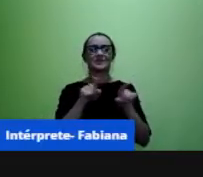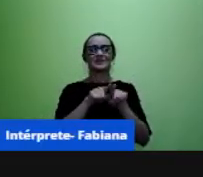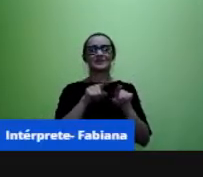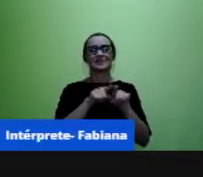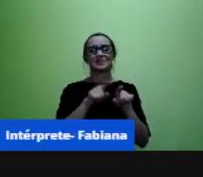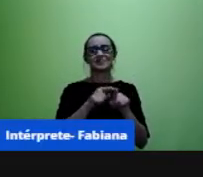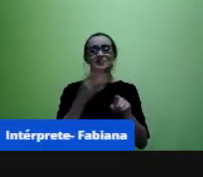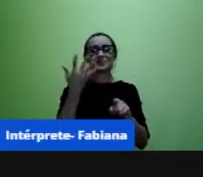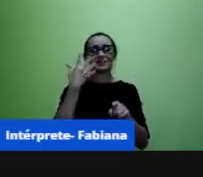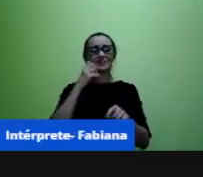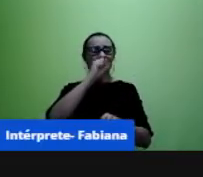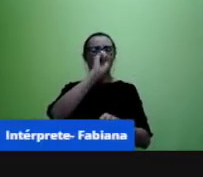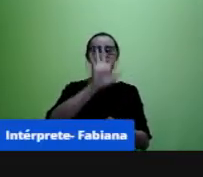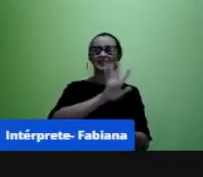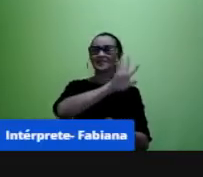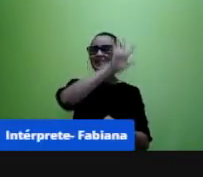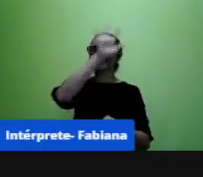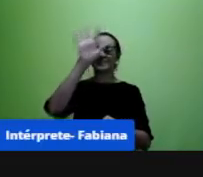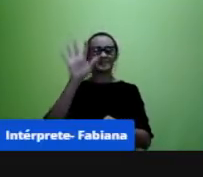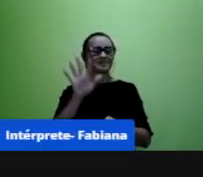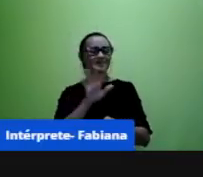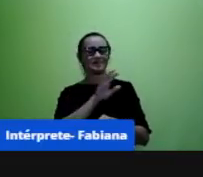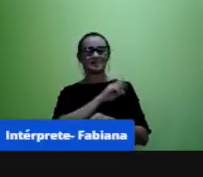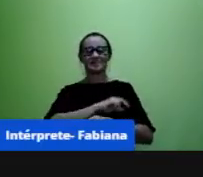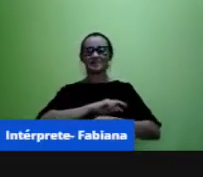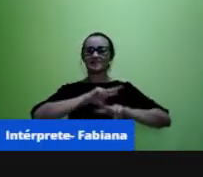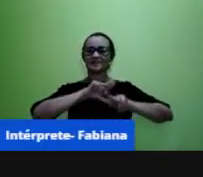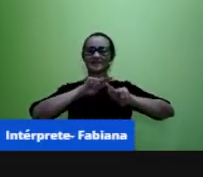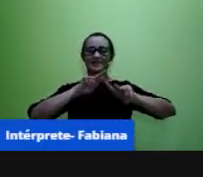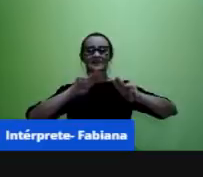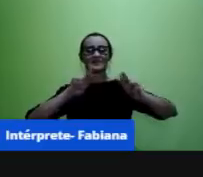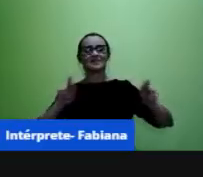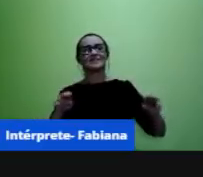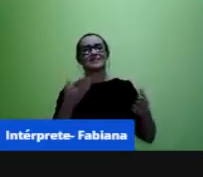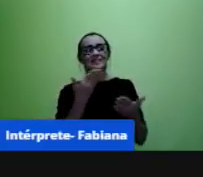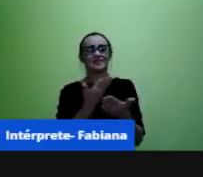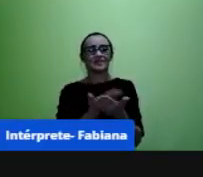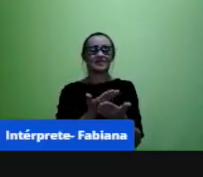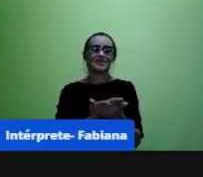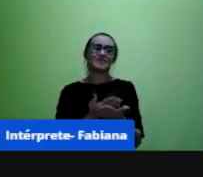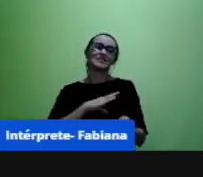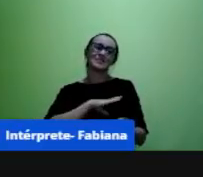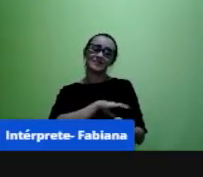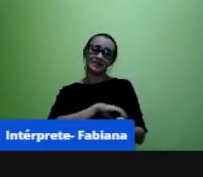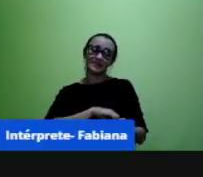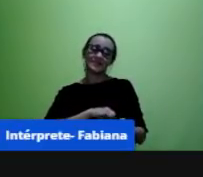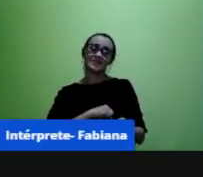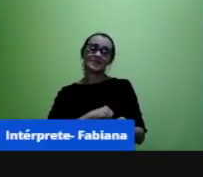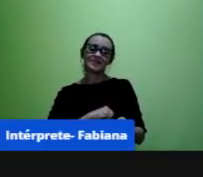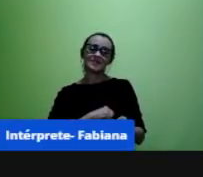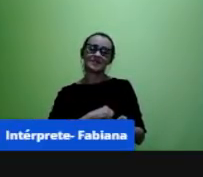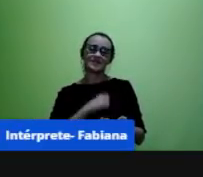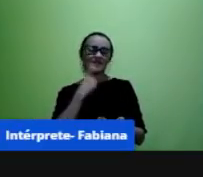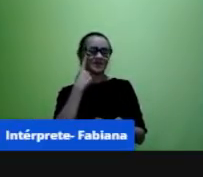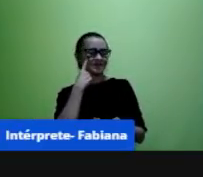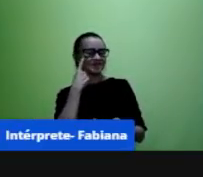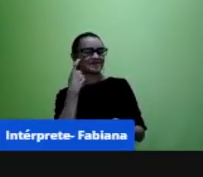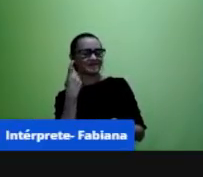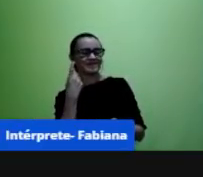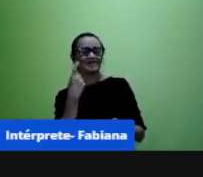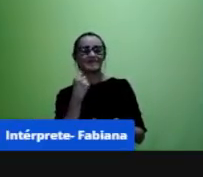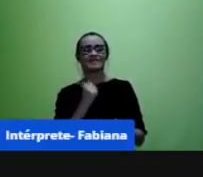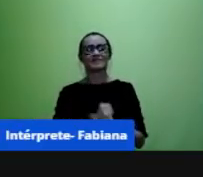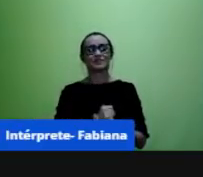para todo lado, GIF para todo lado. E aí é uma aula que eles gostam e fica interessante. Então, através desse aplicativo, eu